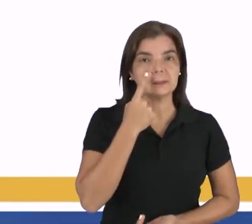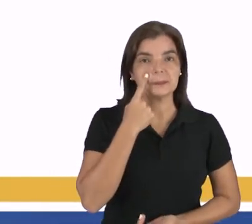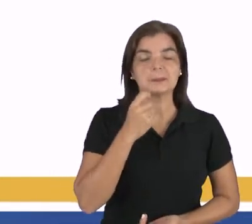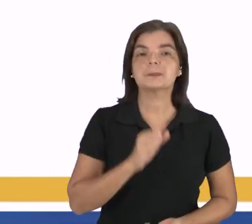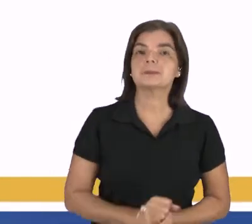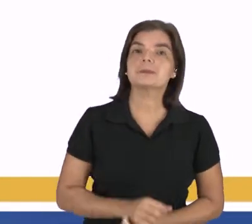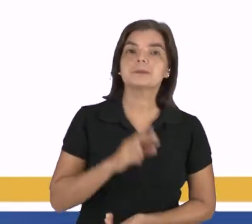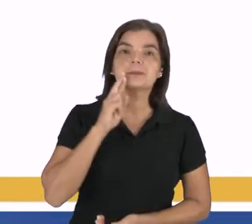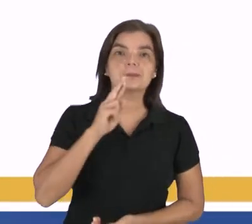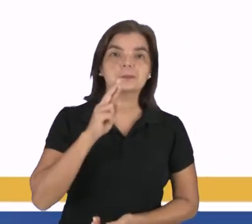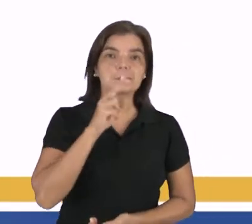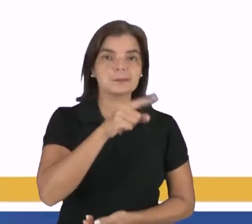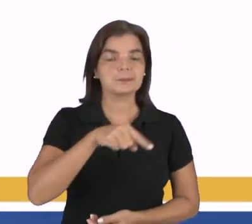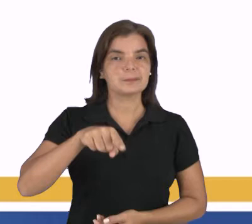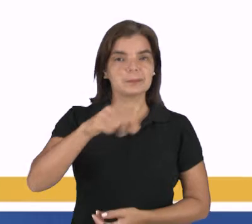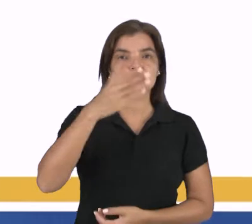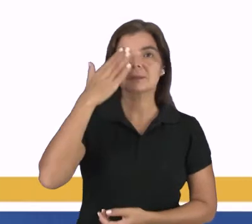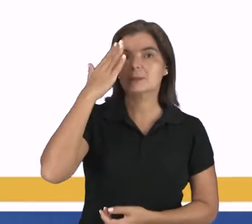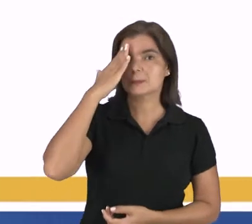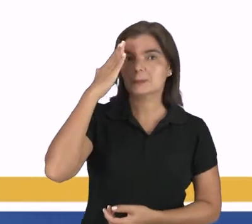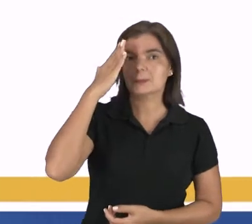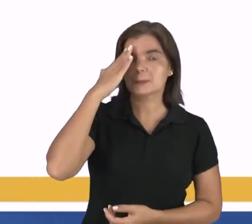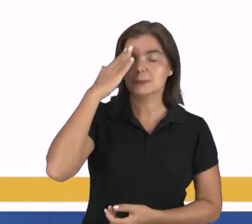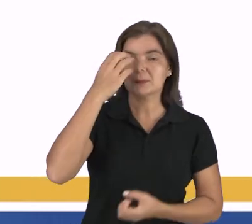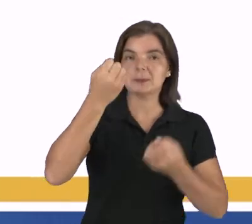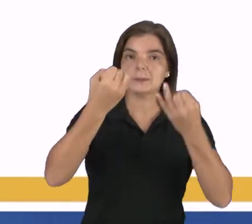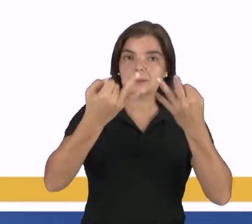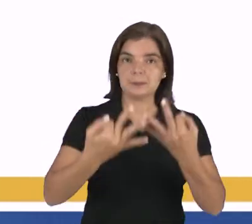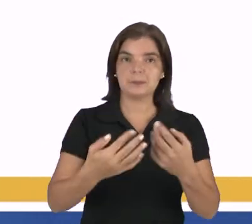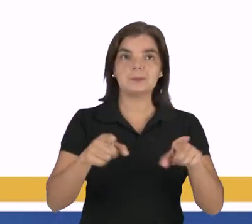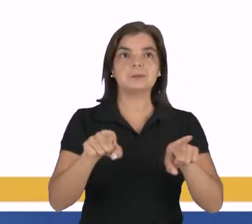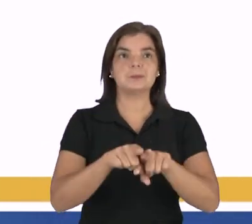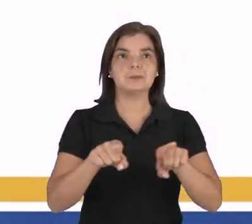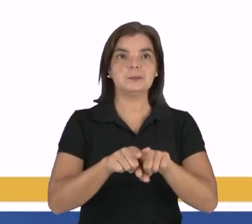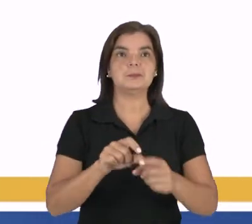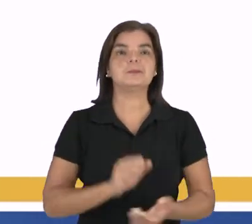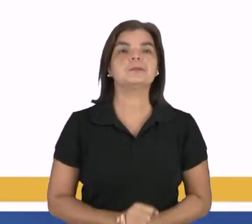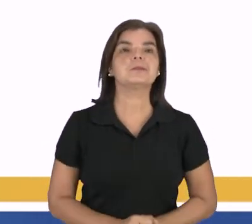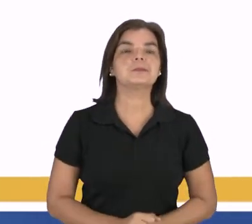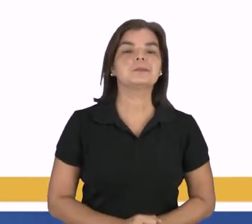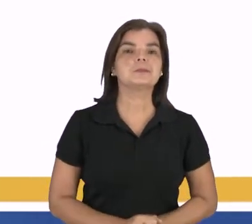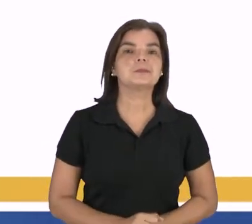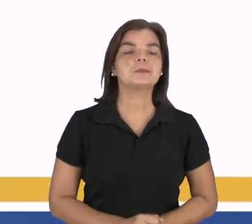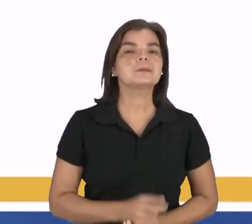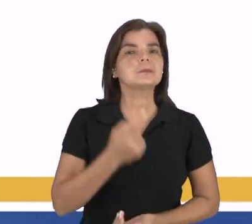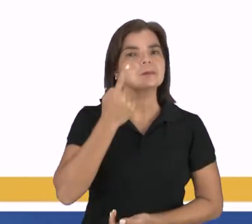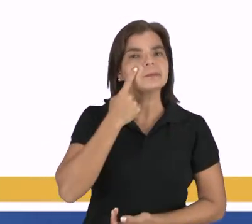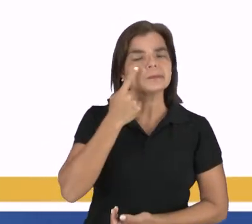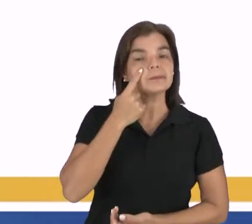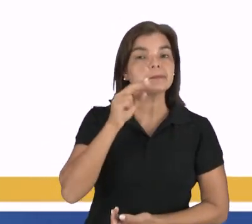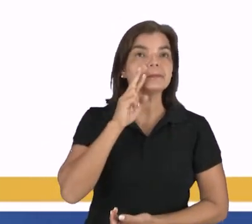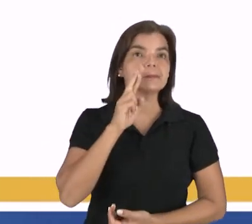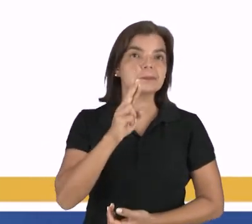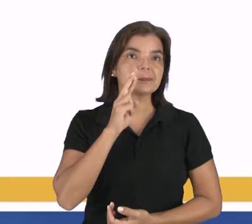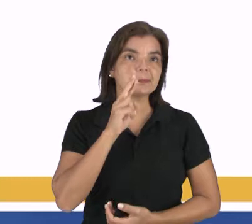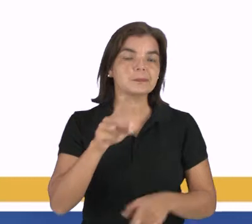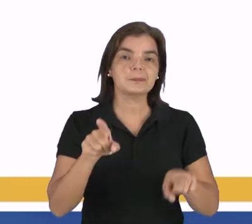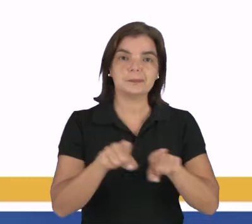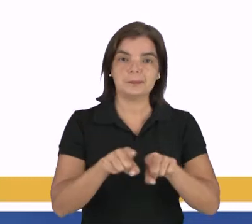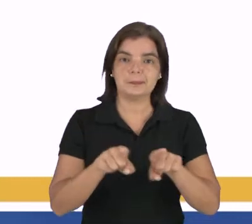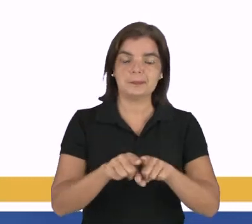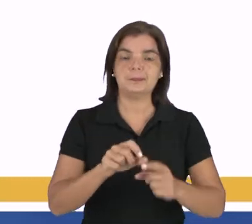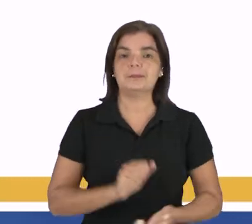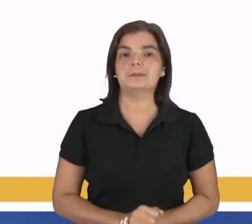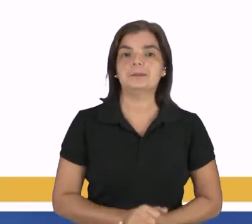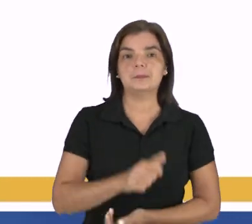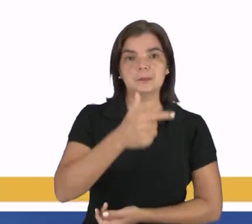comigo a resolução para você entender o conceito de logaritmo. Então, para achar a resolução, ela ficará